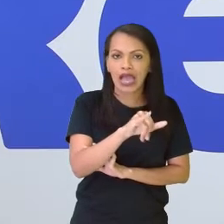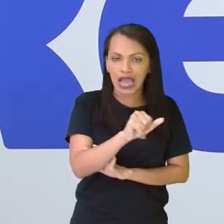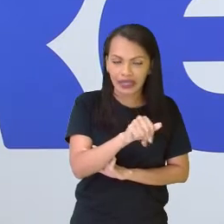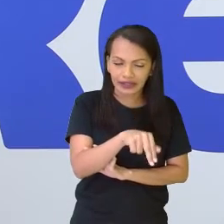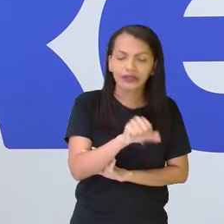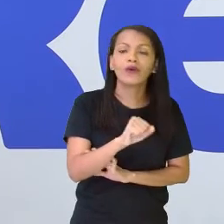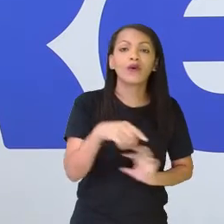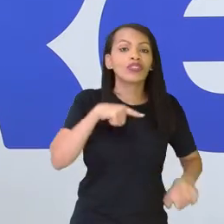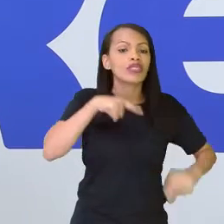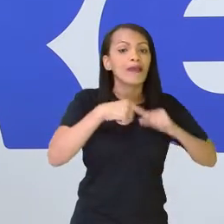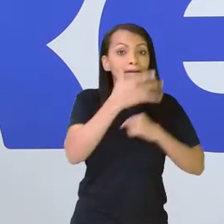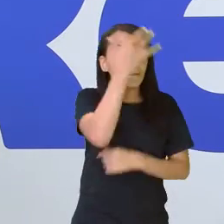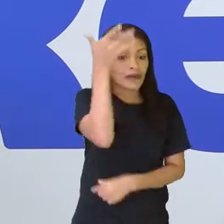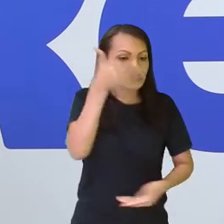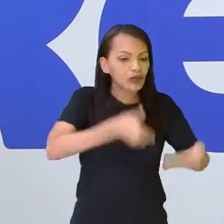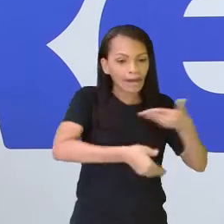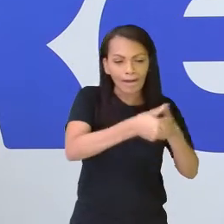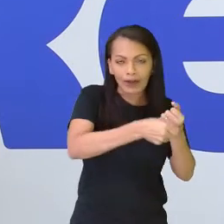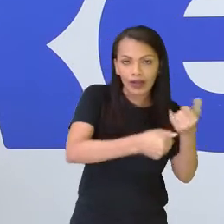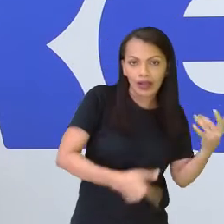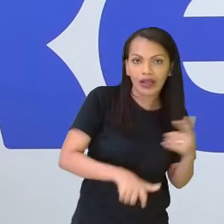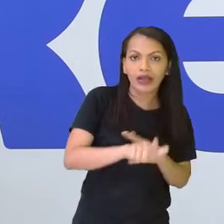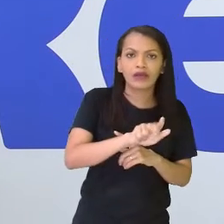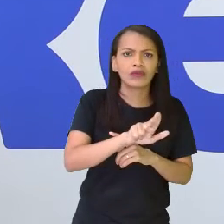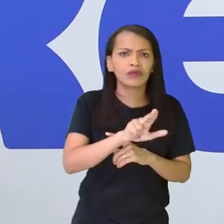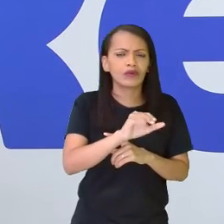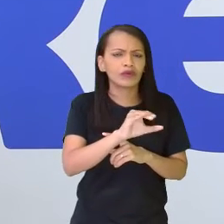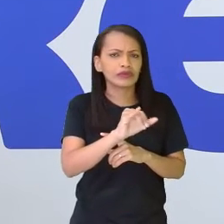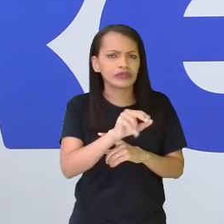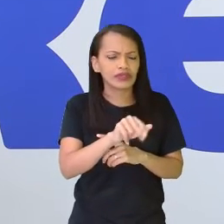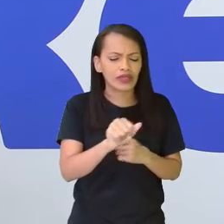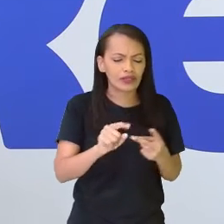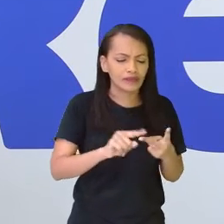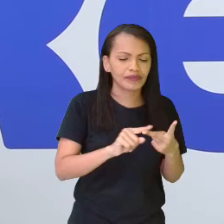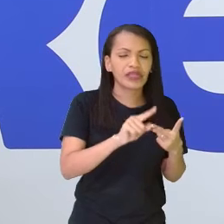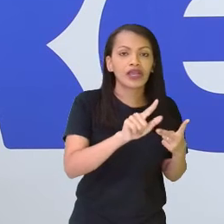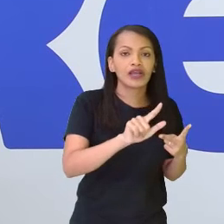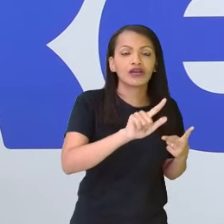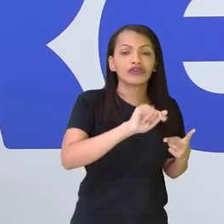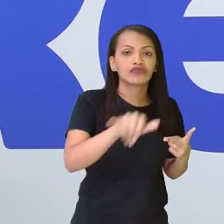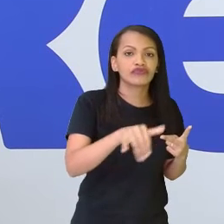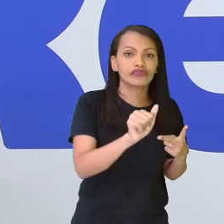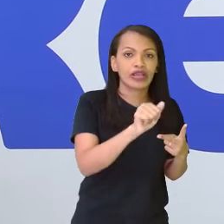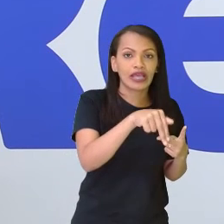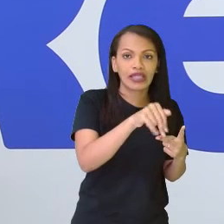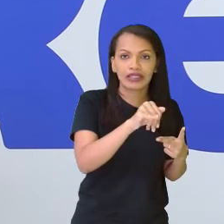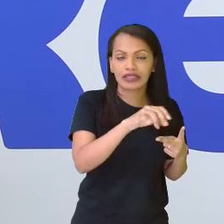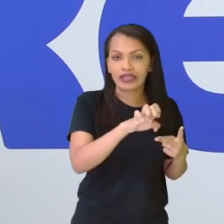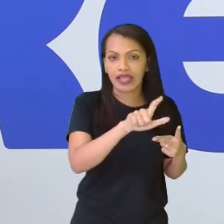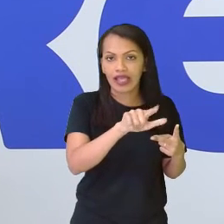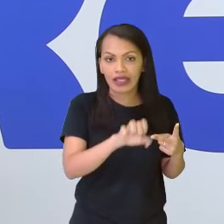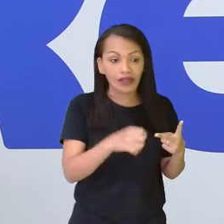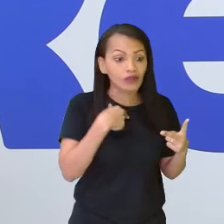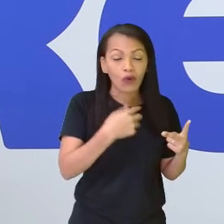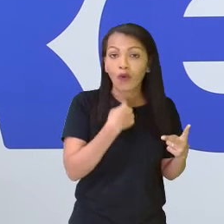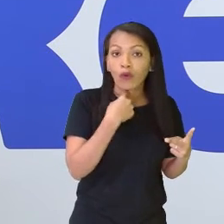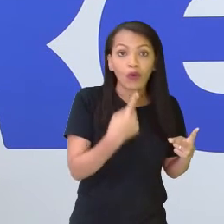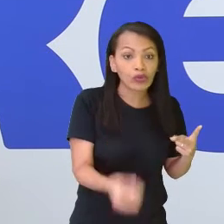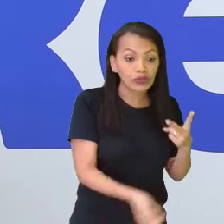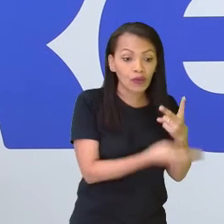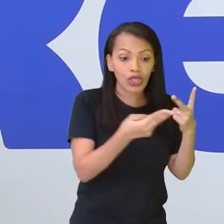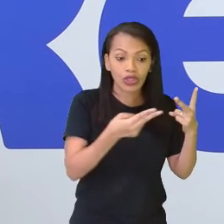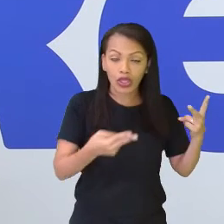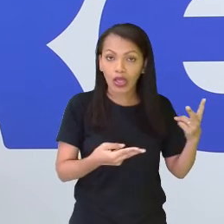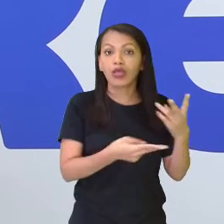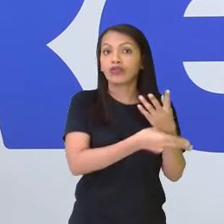gente aqui no chat conversando com a gente. Luciana, Luan, Anne, Janiele. Não vou dizer o nome de todo mundo não, porque não vai dar tempo, senão eu vou tomar muito